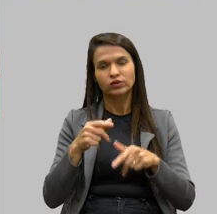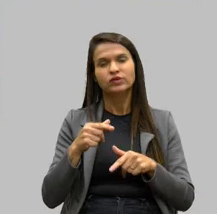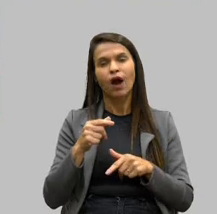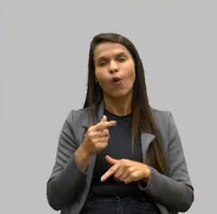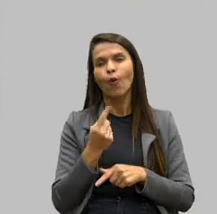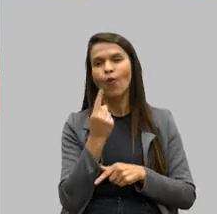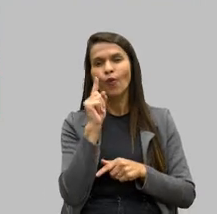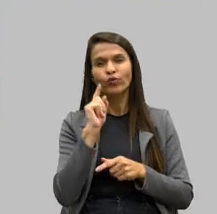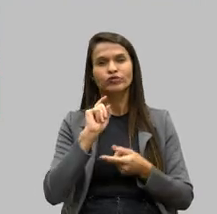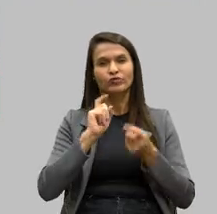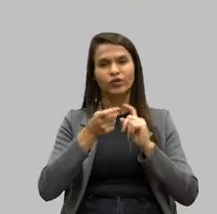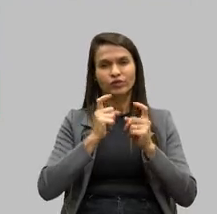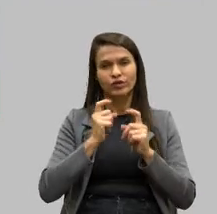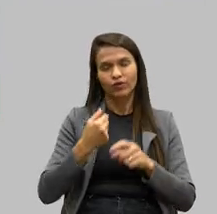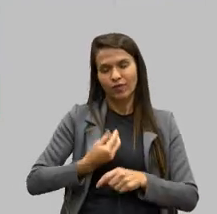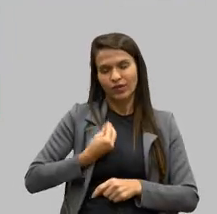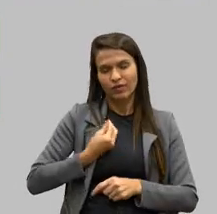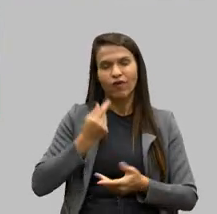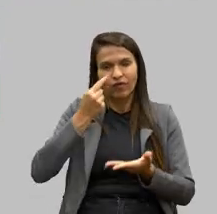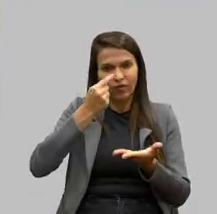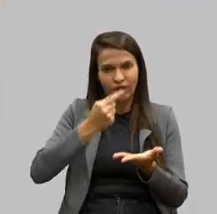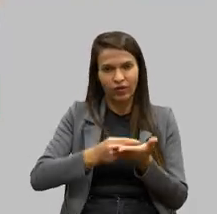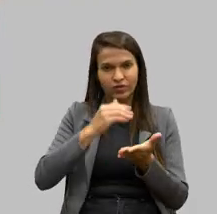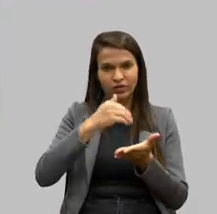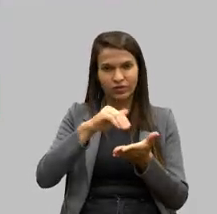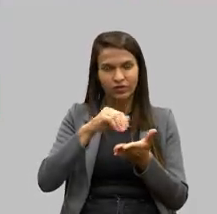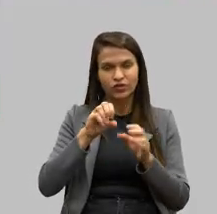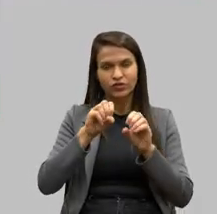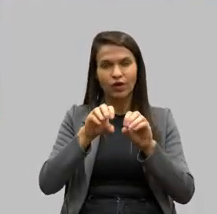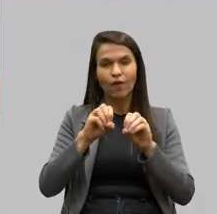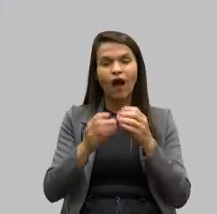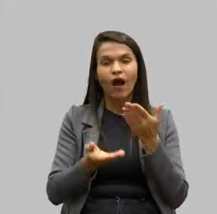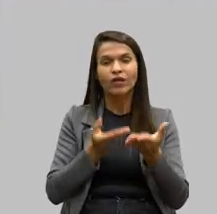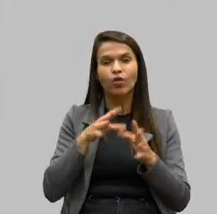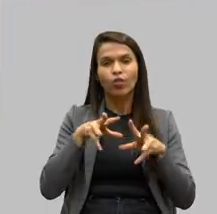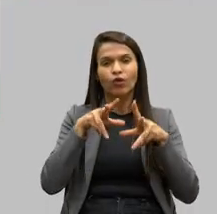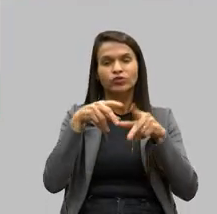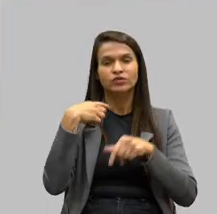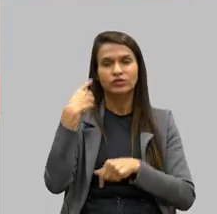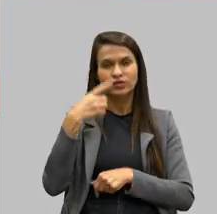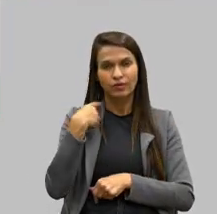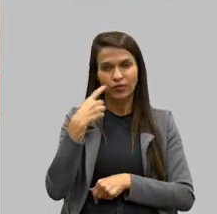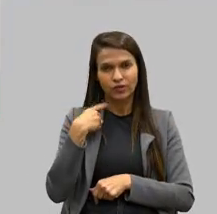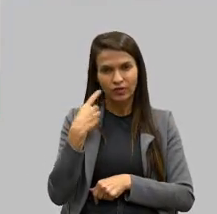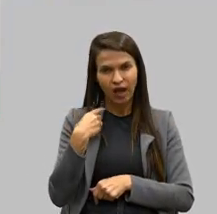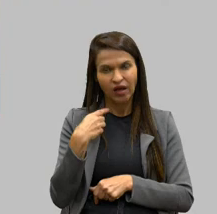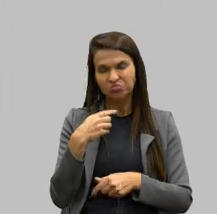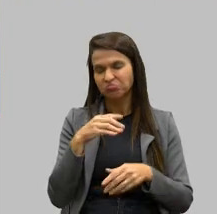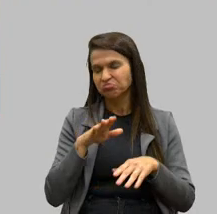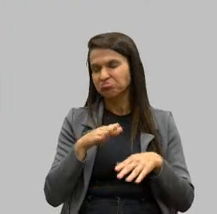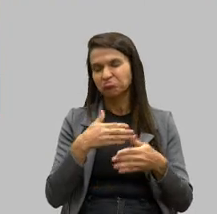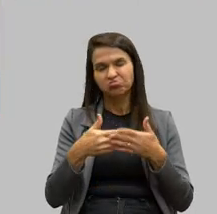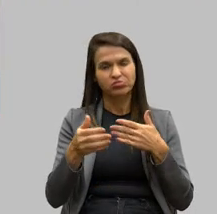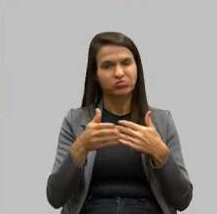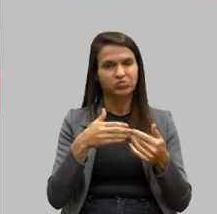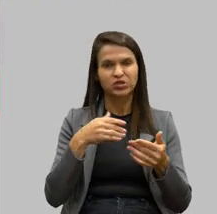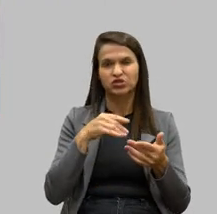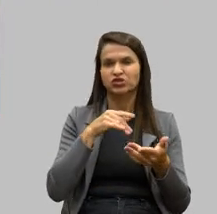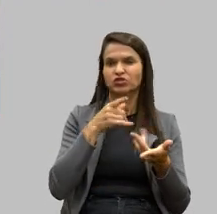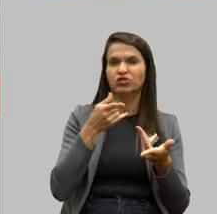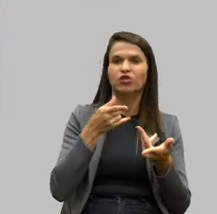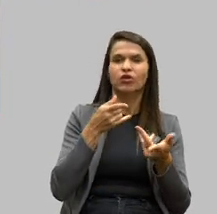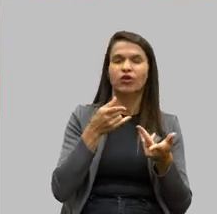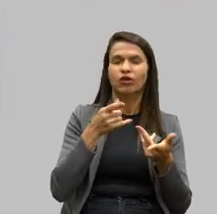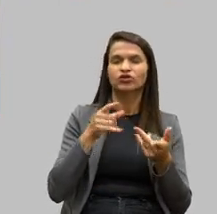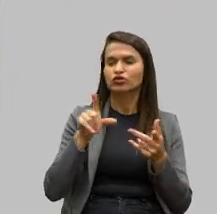eu reafirmei o compromisso da Secretaria do Estado de Educação para atender a todos os deputados, independentes de pautas partidárias, que a gente